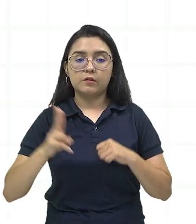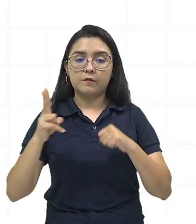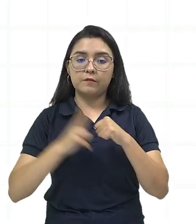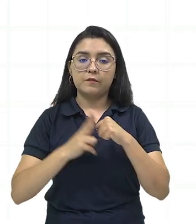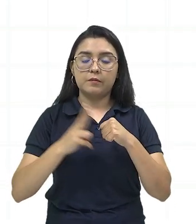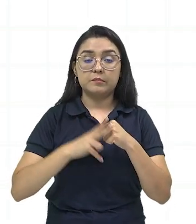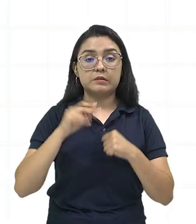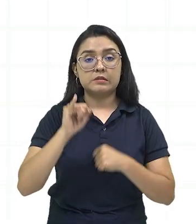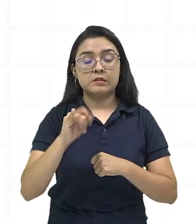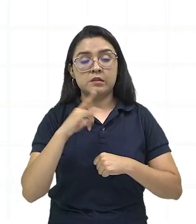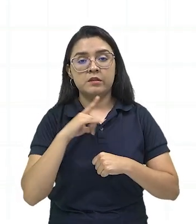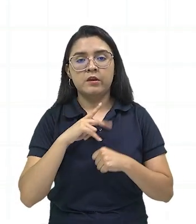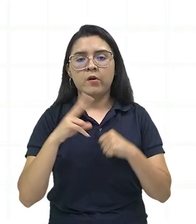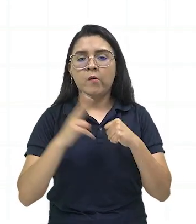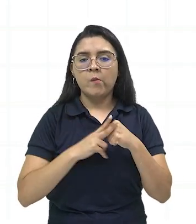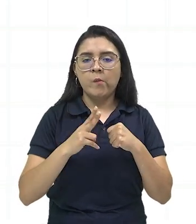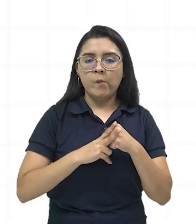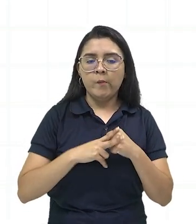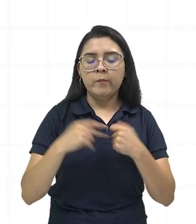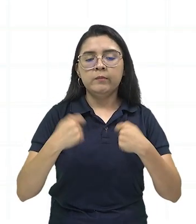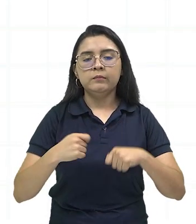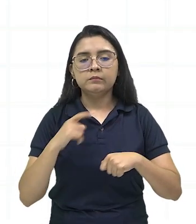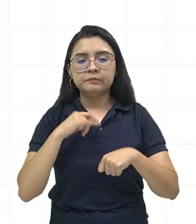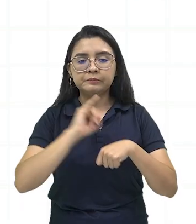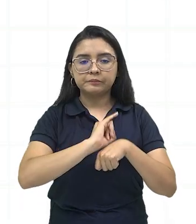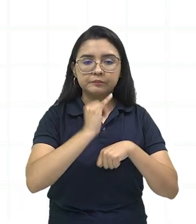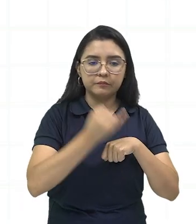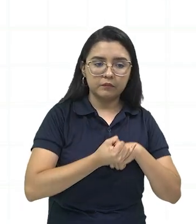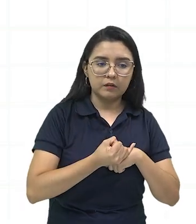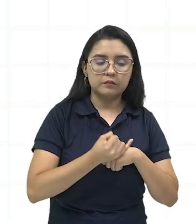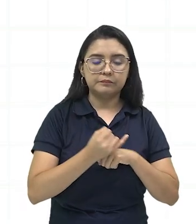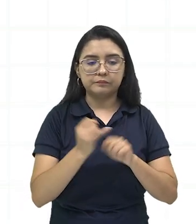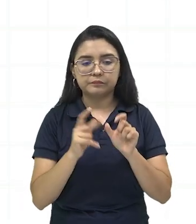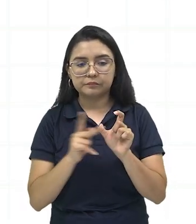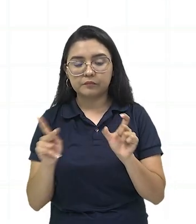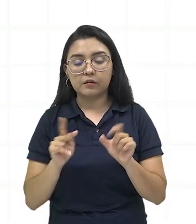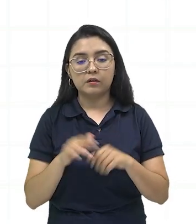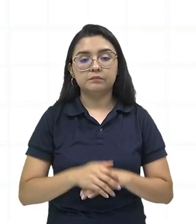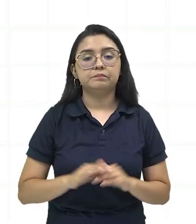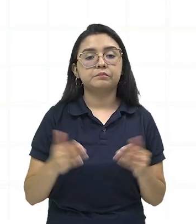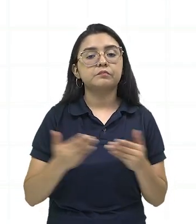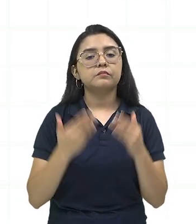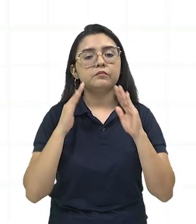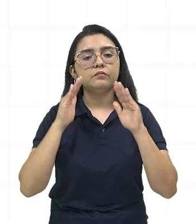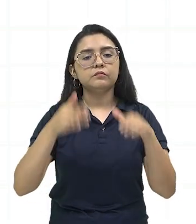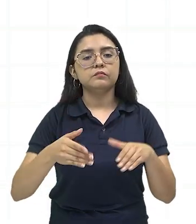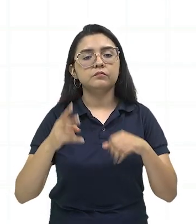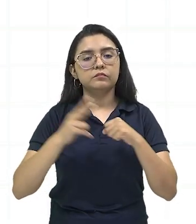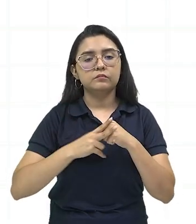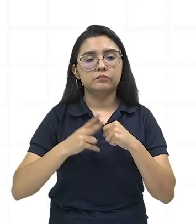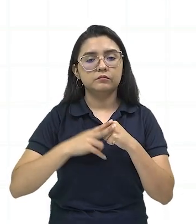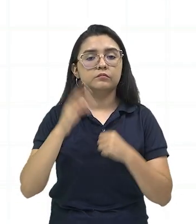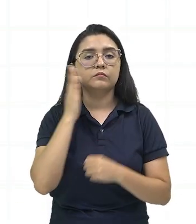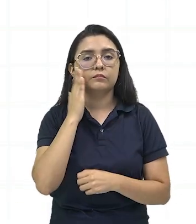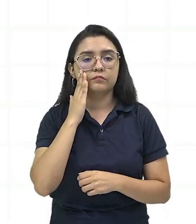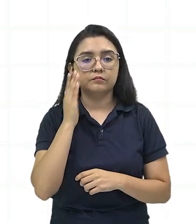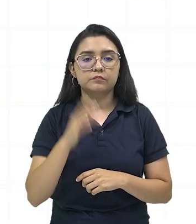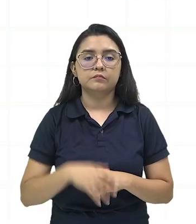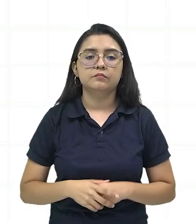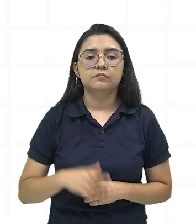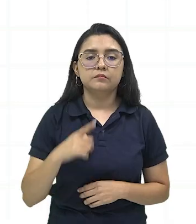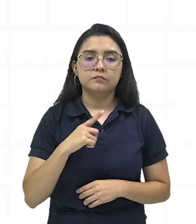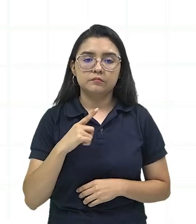E se eu tenho verbo, eu tenho que ter sujeito, eu tenho que ter predicado, enfim. Vamos focar aqui no nosso verbo. Então, a gente já sabe que tem aqui, ó,